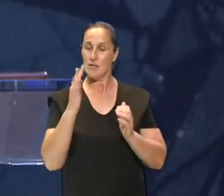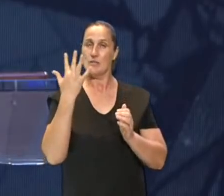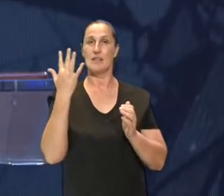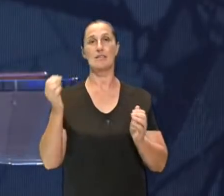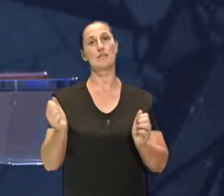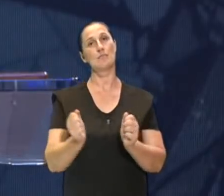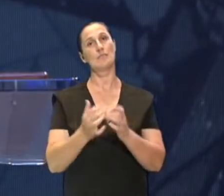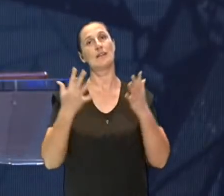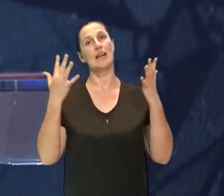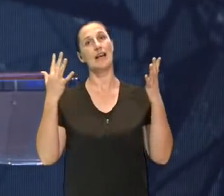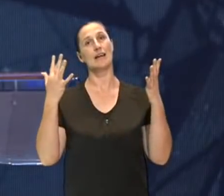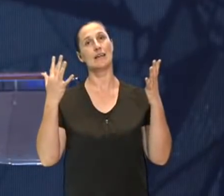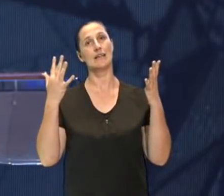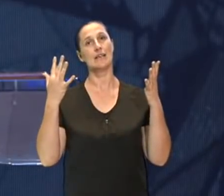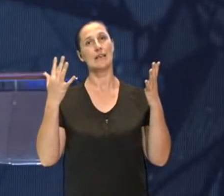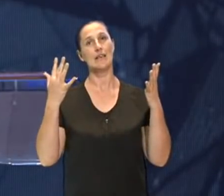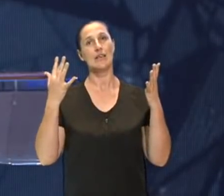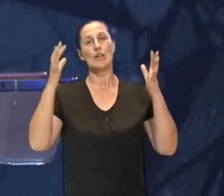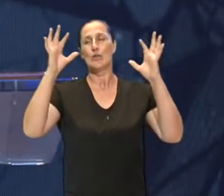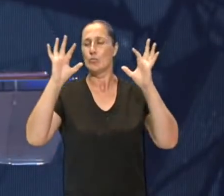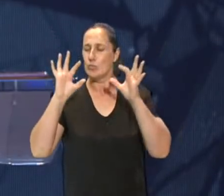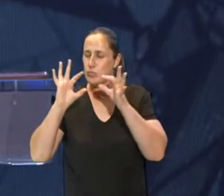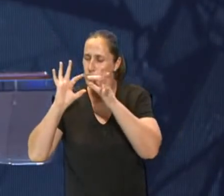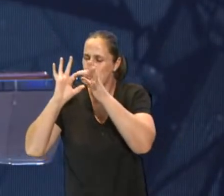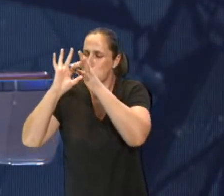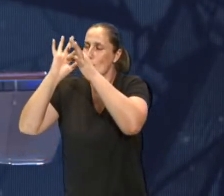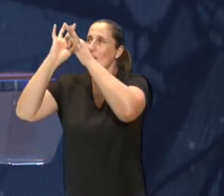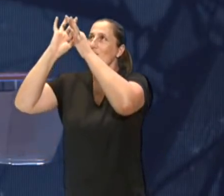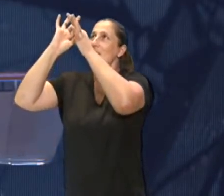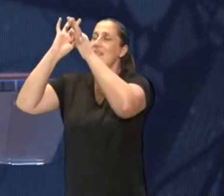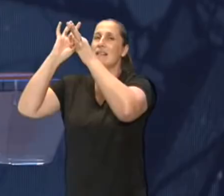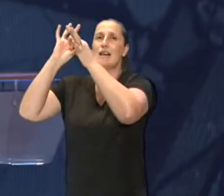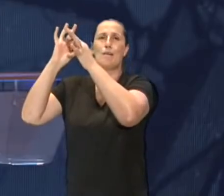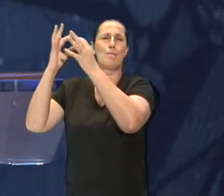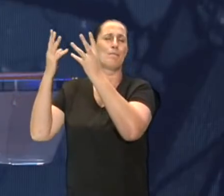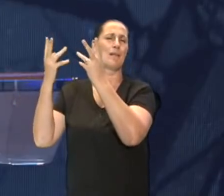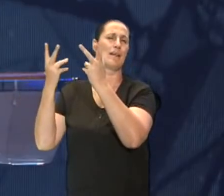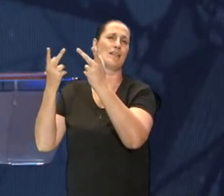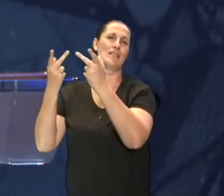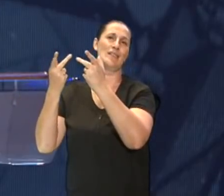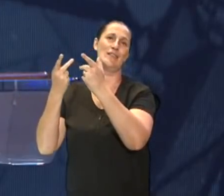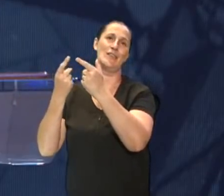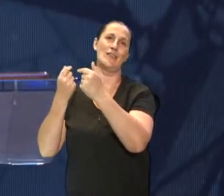uma conexão santa, tremenda,